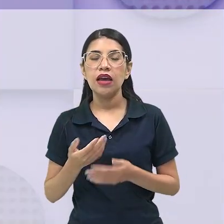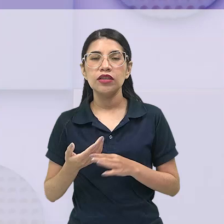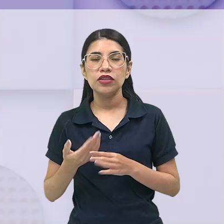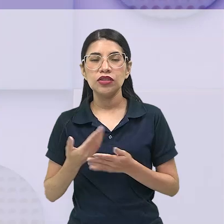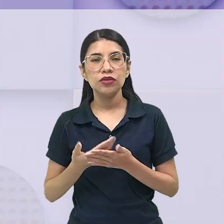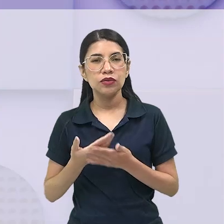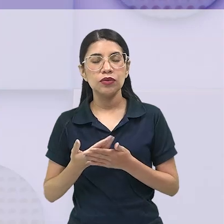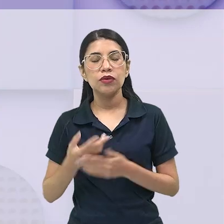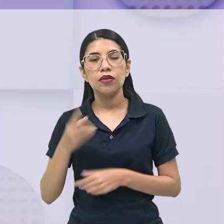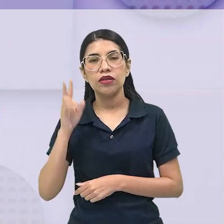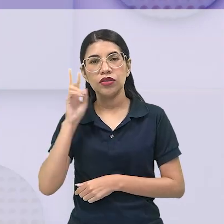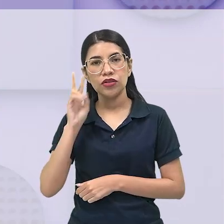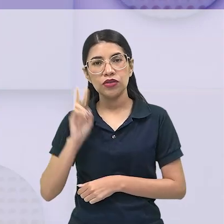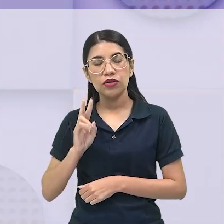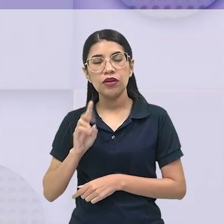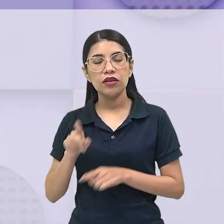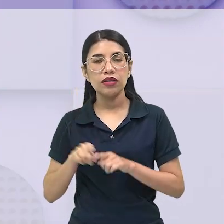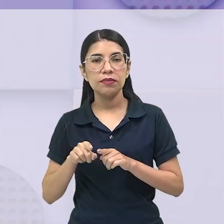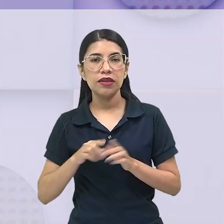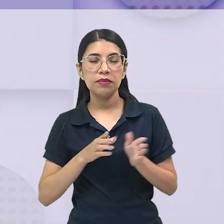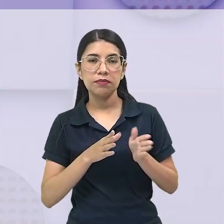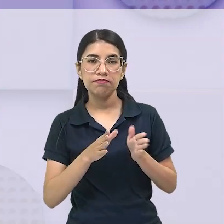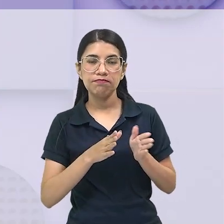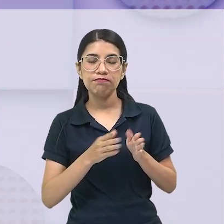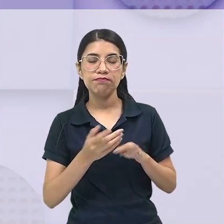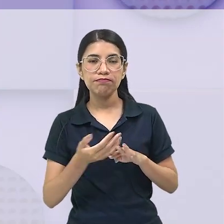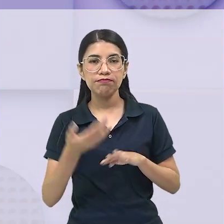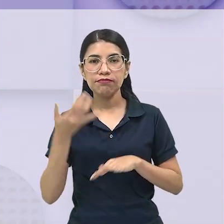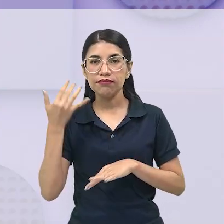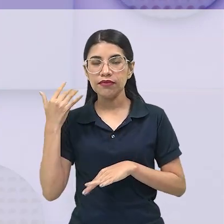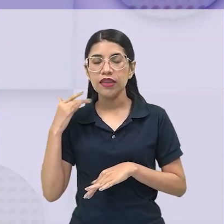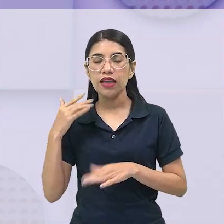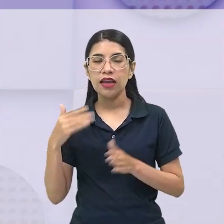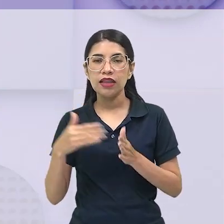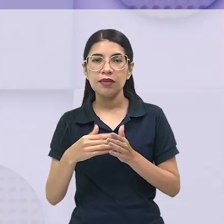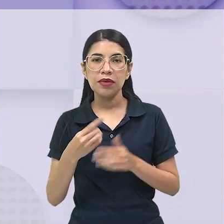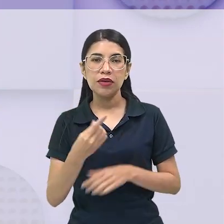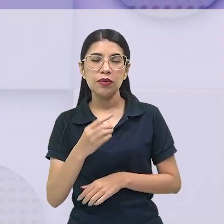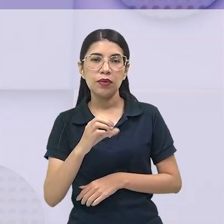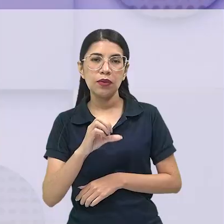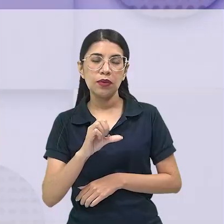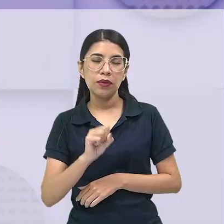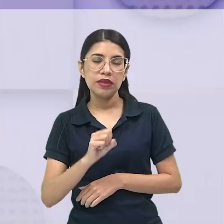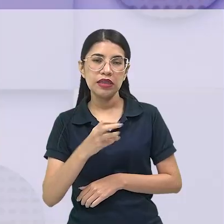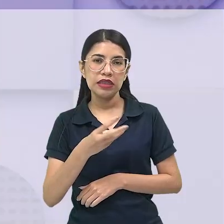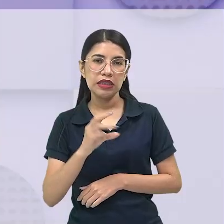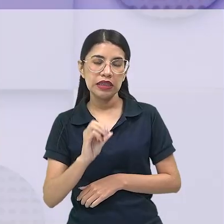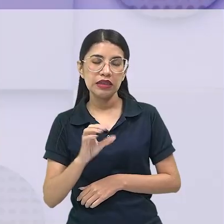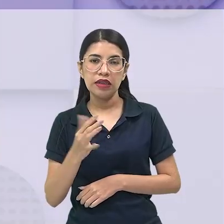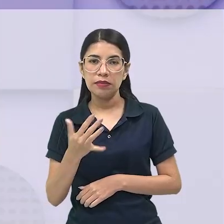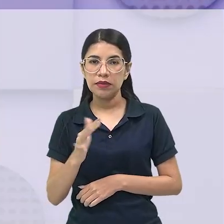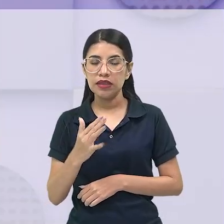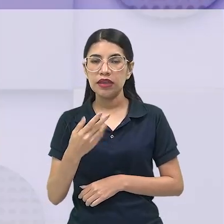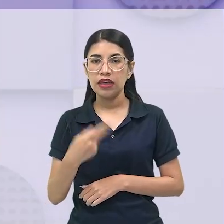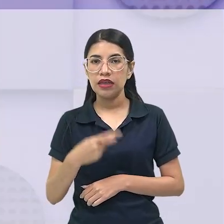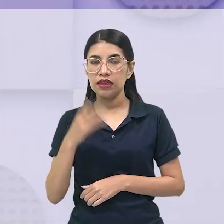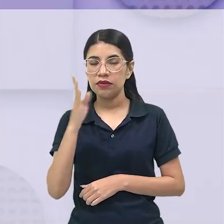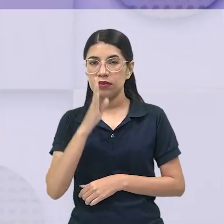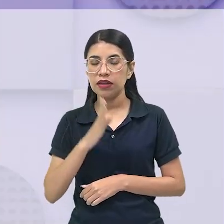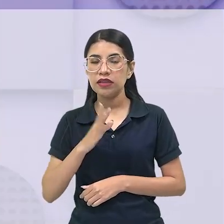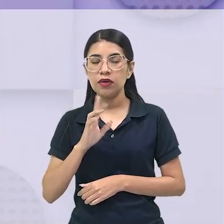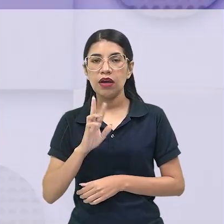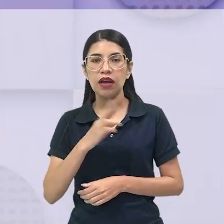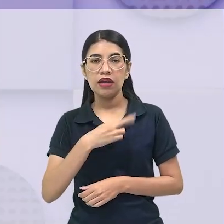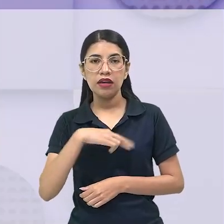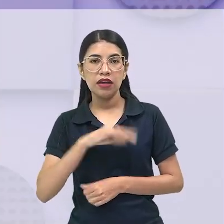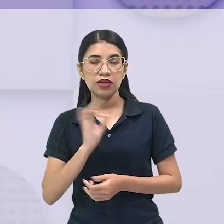história, que no primeiro momento, até em meados de 1830, o Brasil tinha como